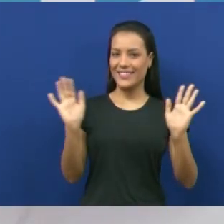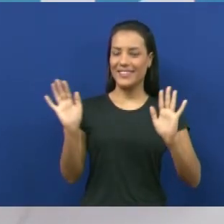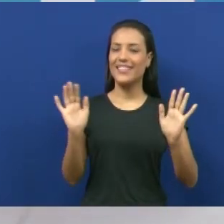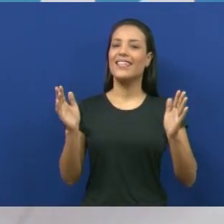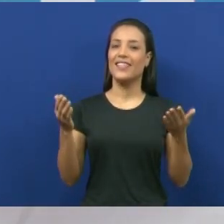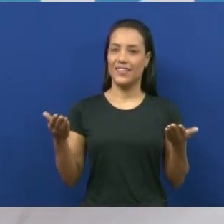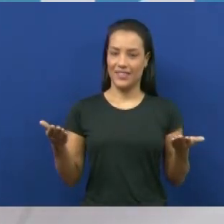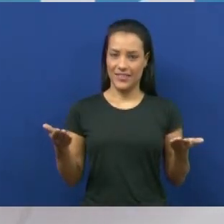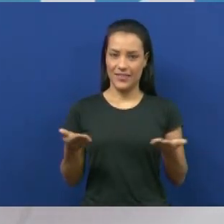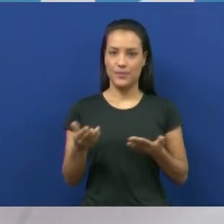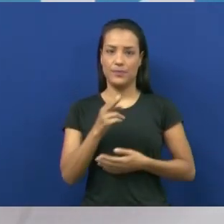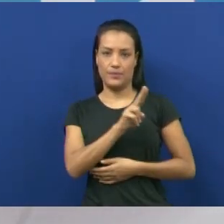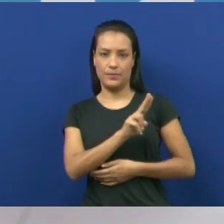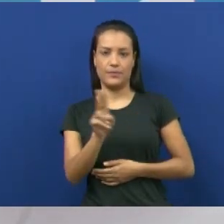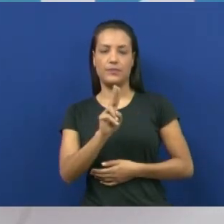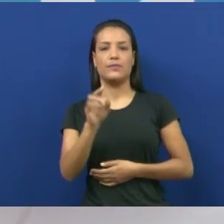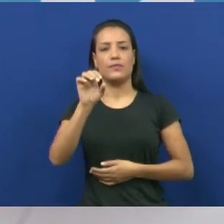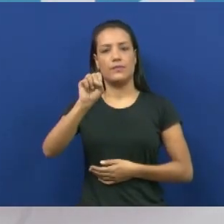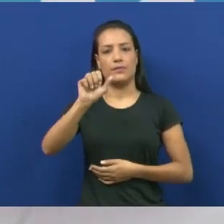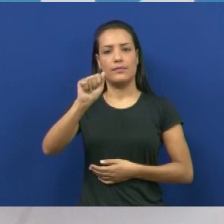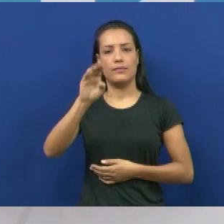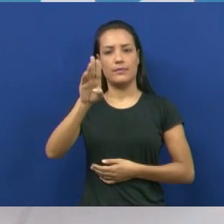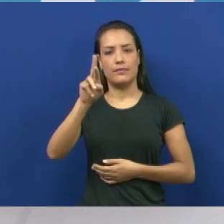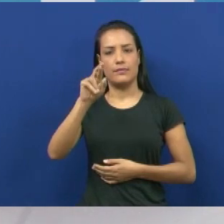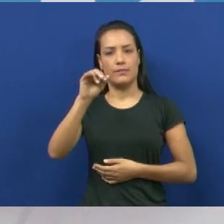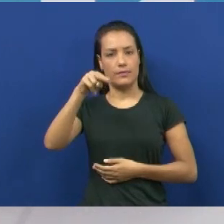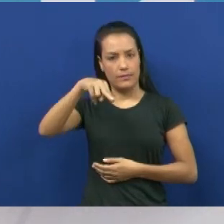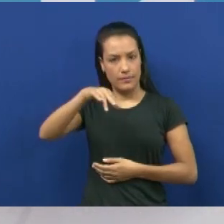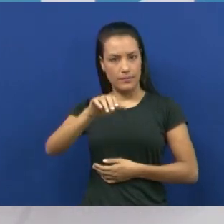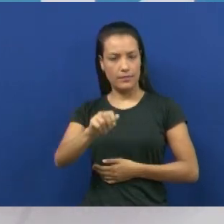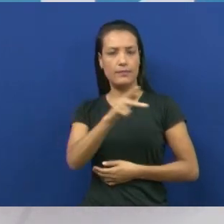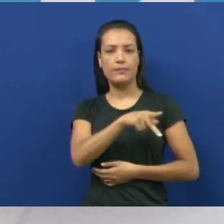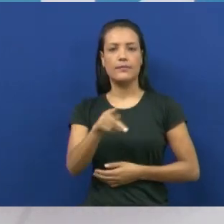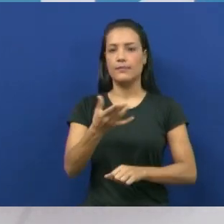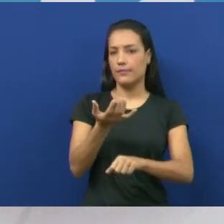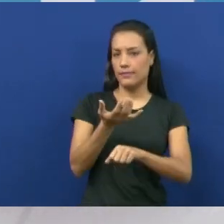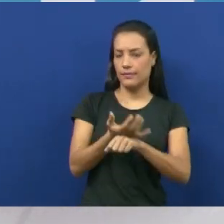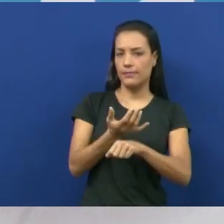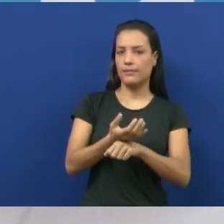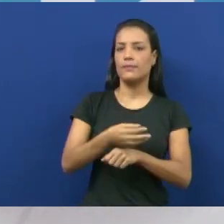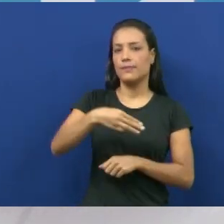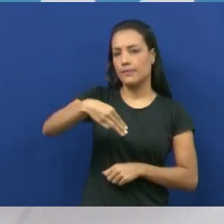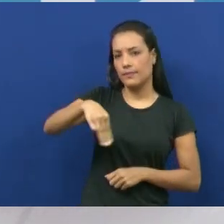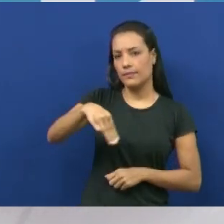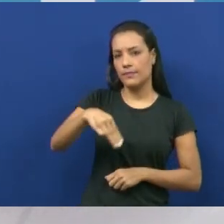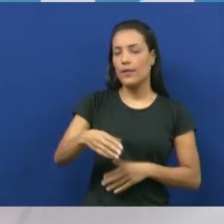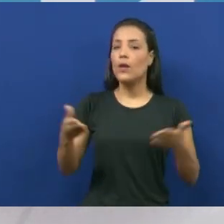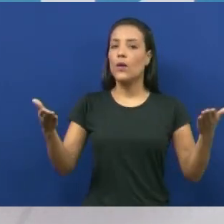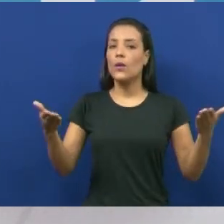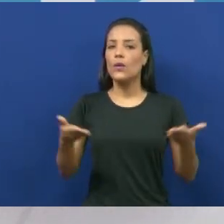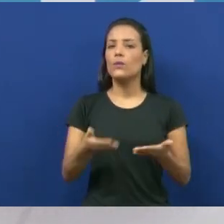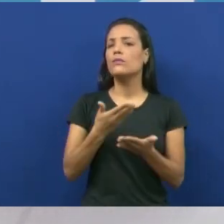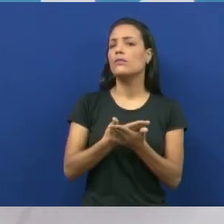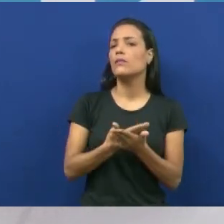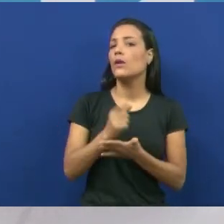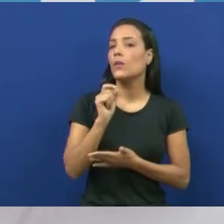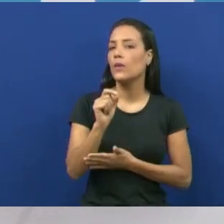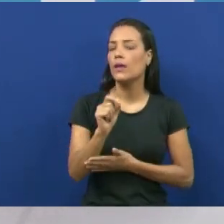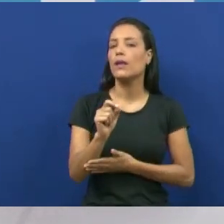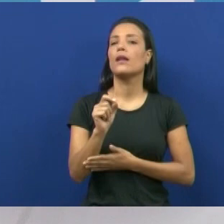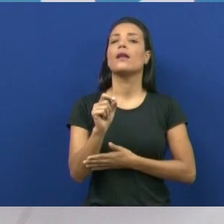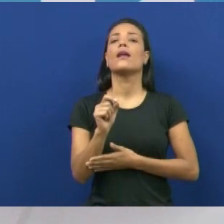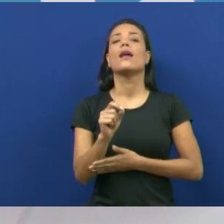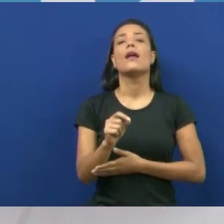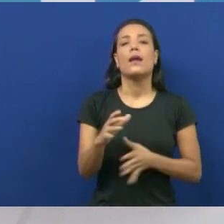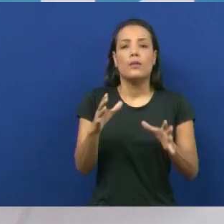pessoal, meu nome é Sabrina, professora de matemática, e hoje a gente vai ver o conteúdo de multiplicação com os